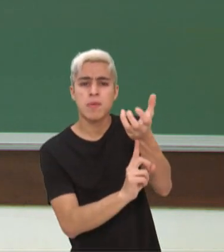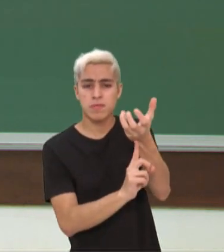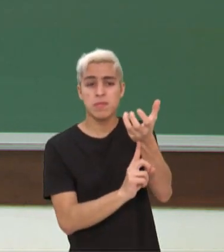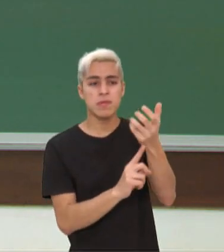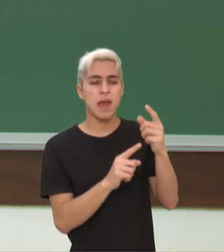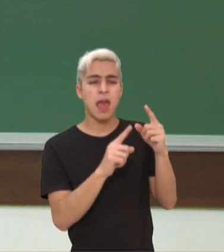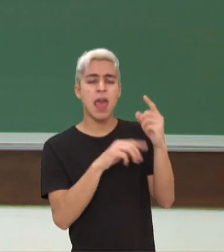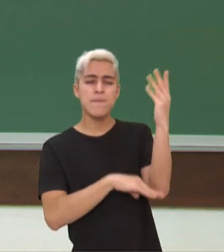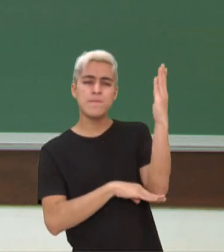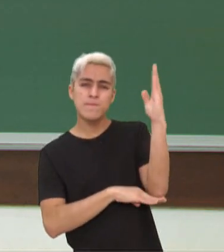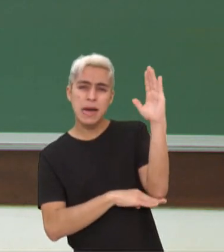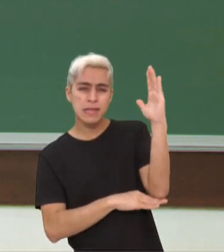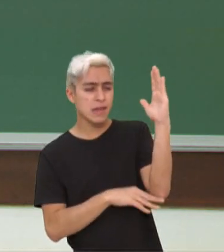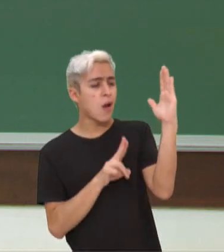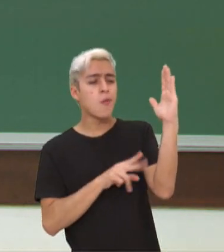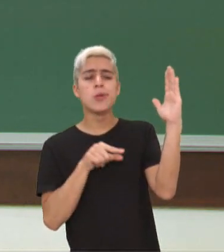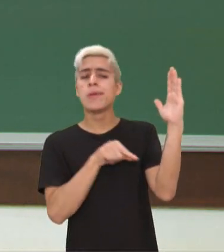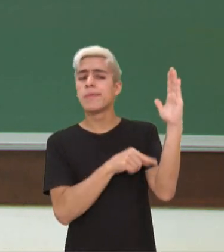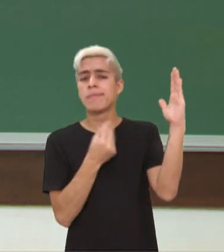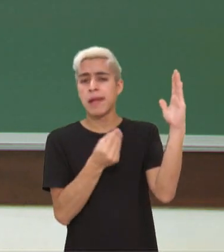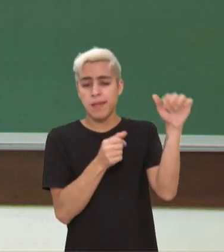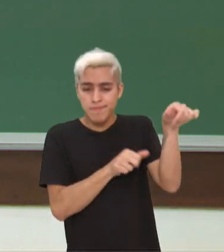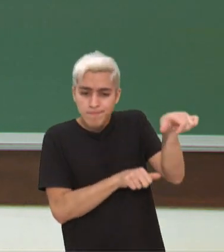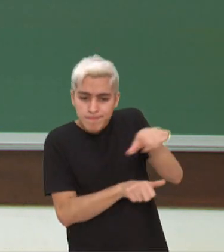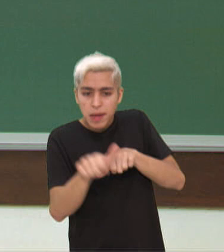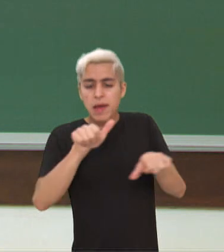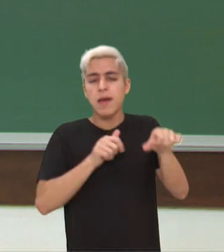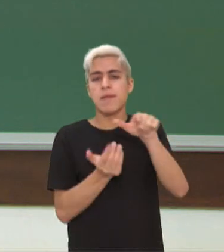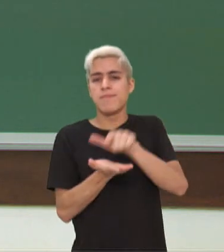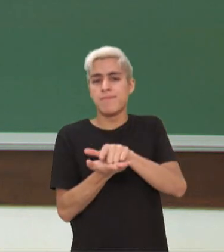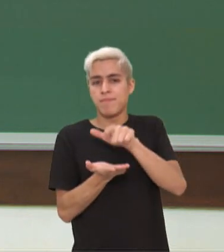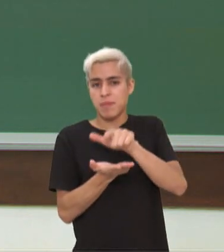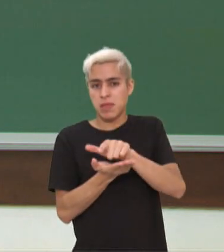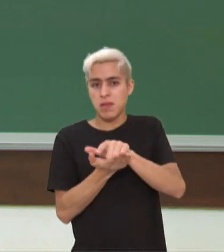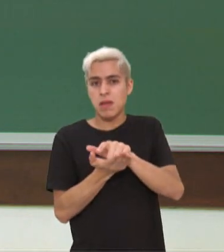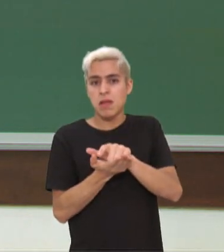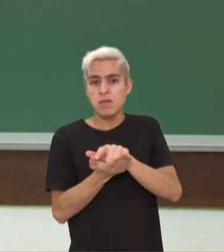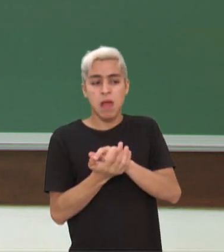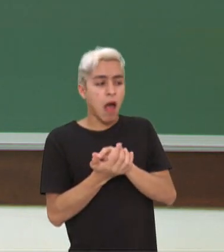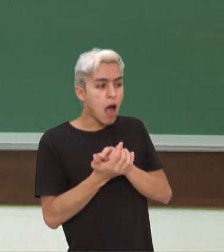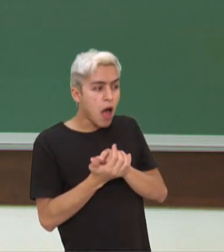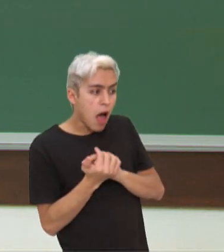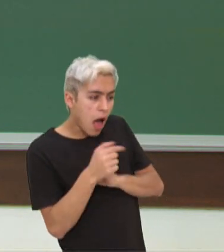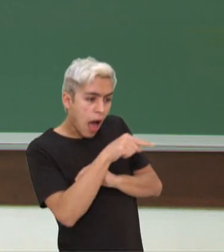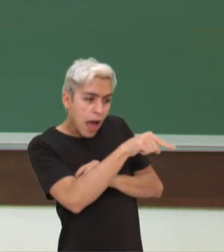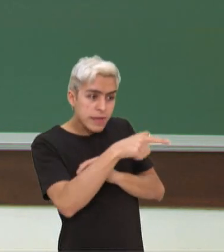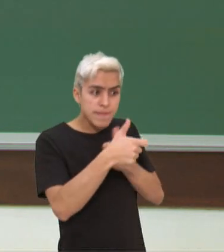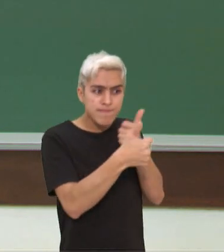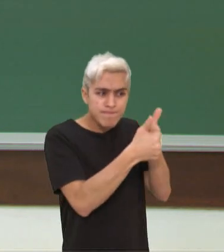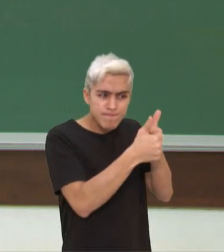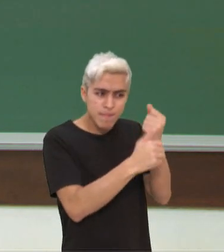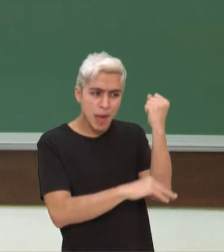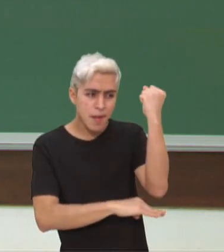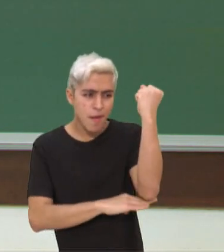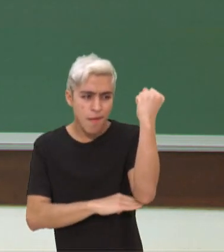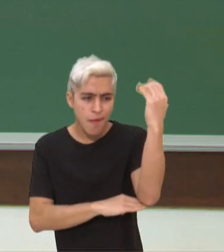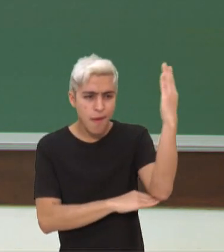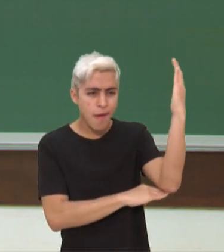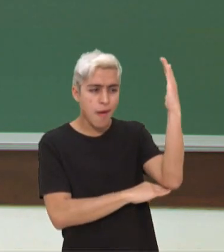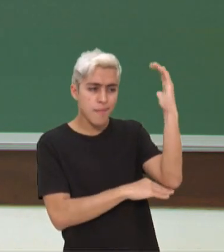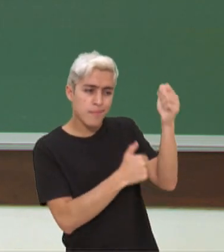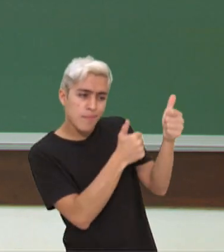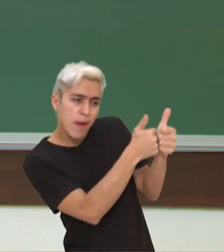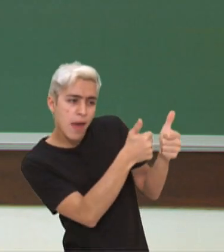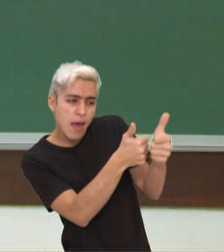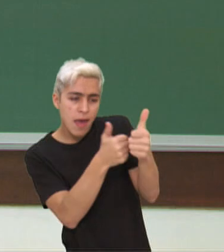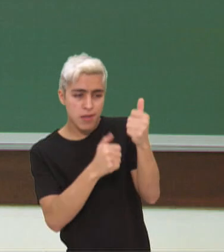madeiras utilizadas para transformação e produção de papel. Então, se eu estou mais perto da produção da matéria-prima, eu